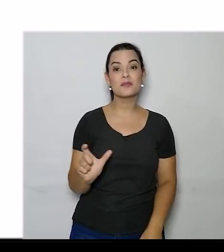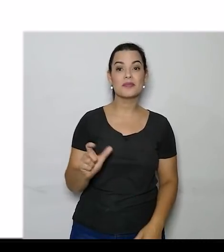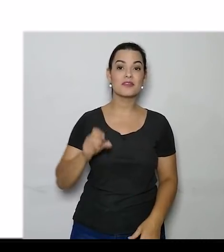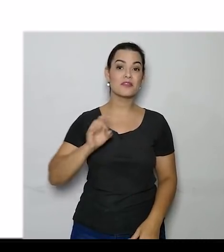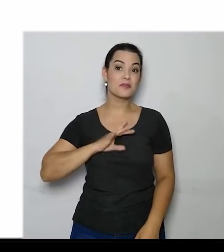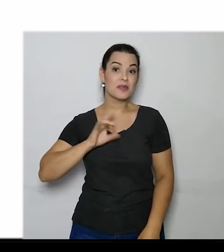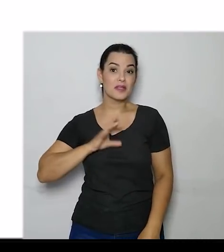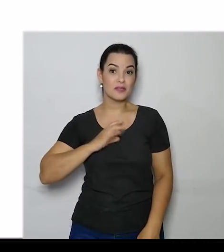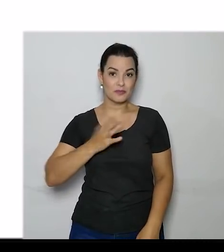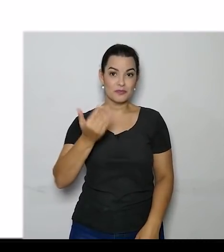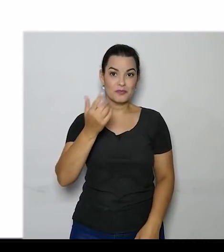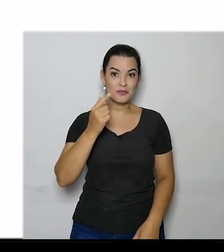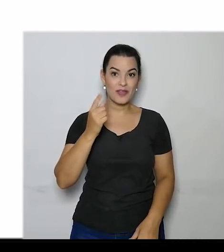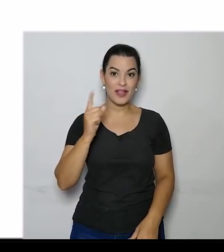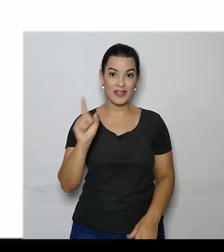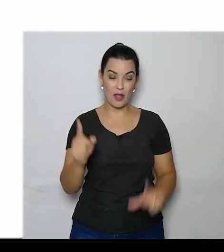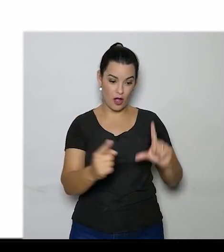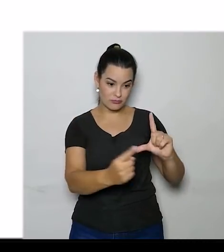comigo.